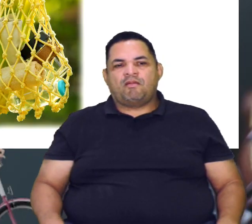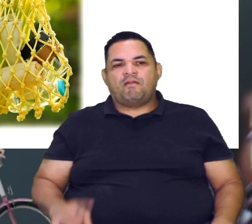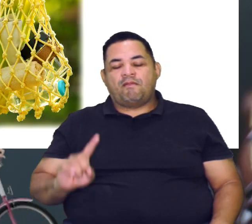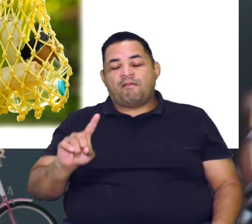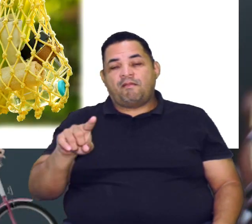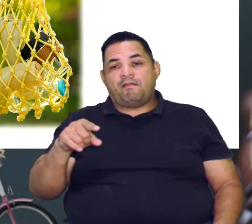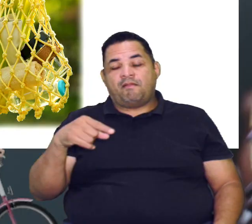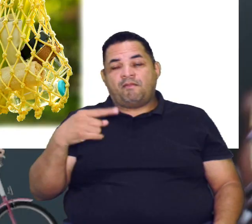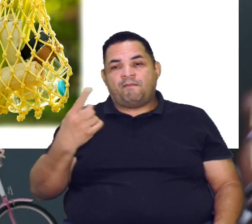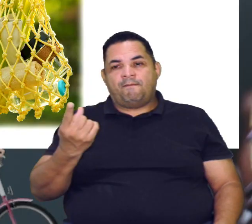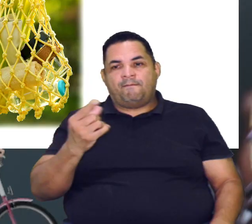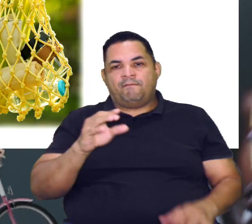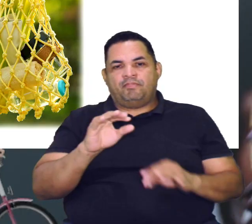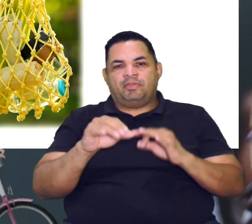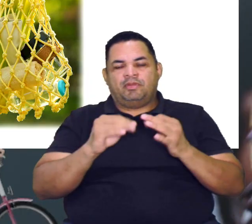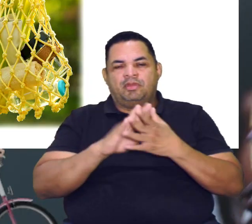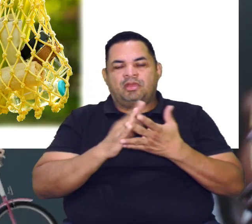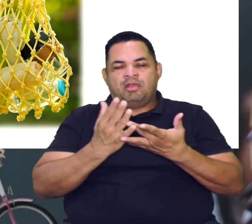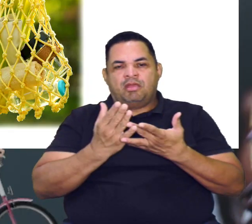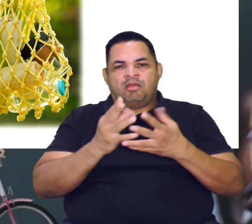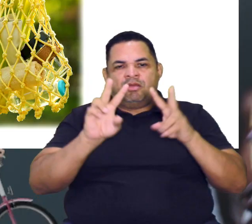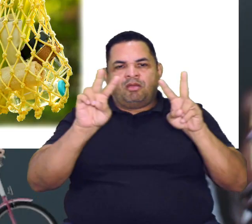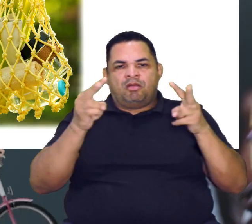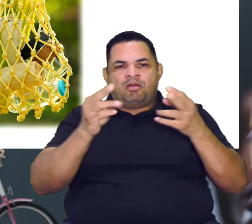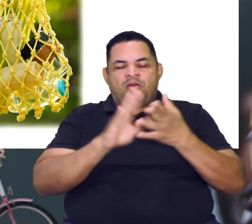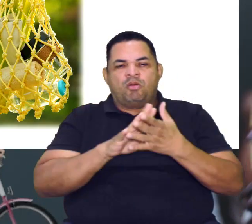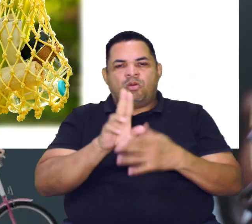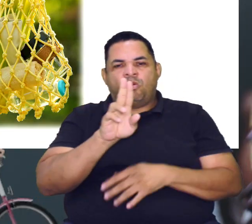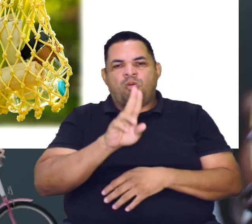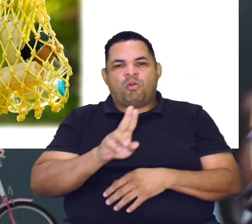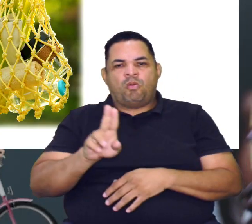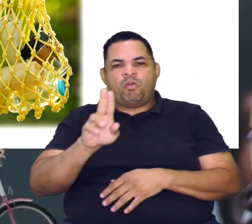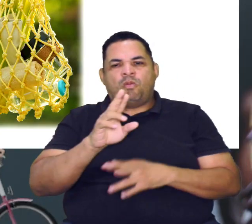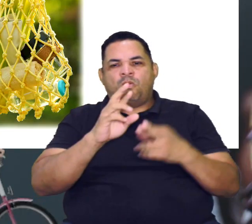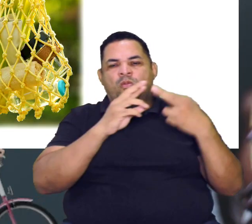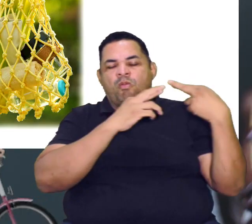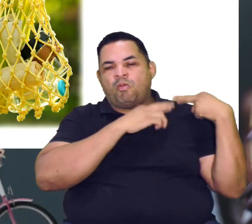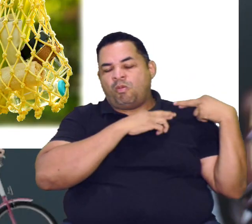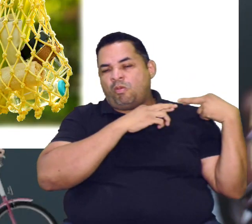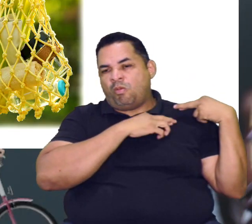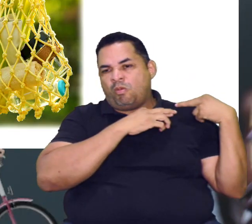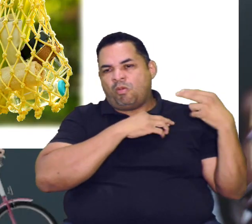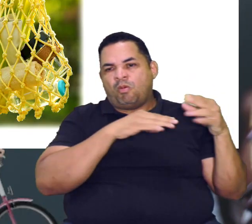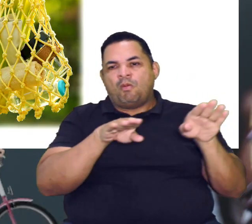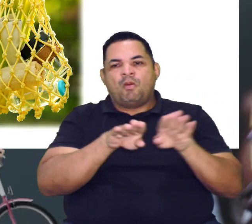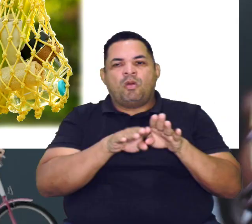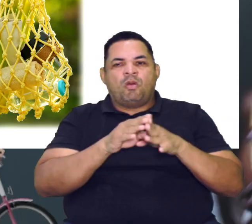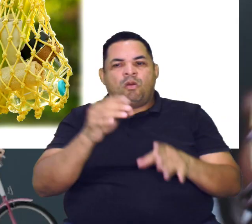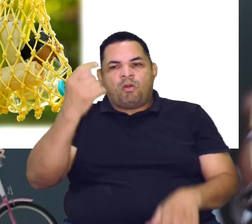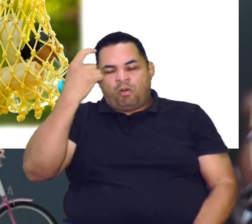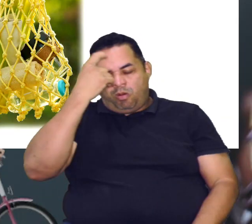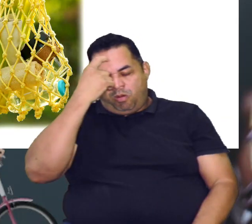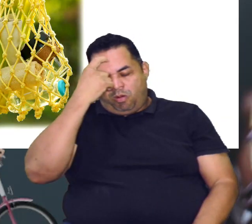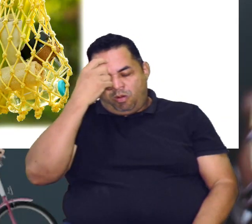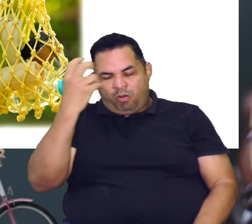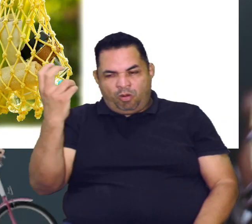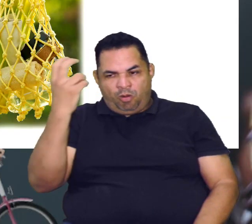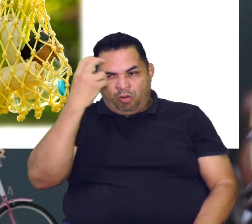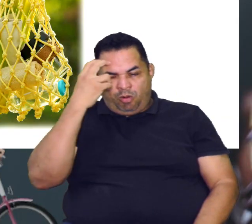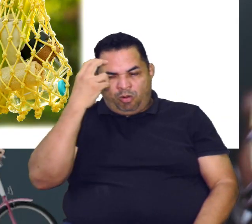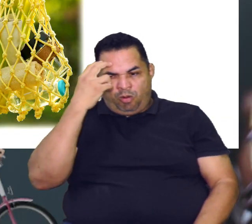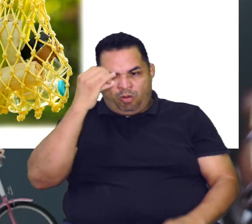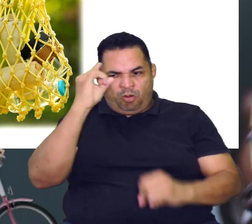outro ponto, ainda dessa questão do consumo, e esse consumo responsável e consciente na